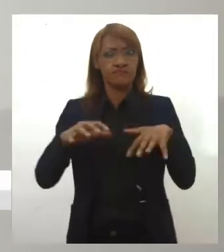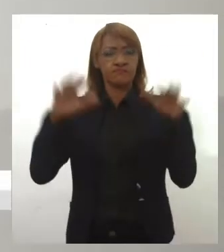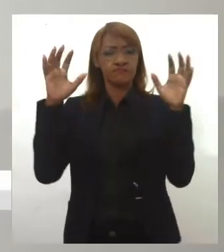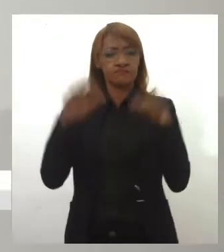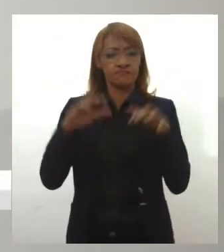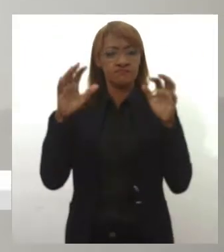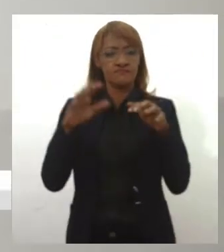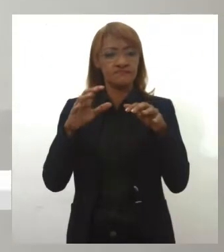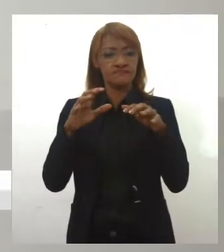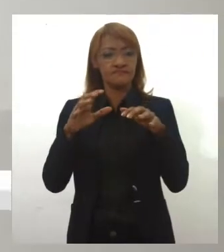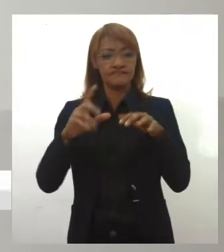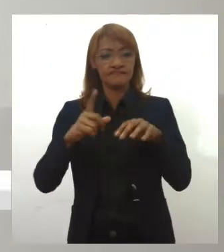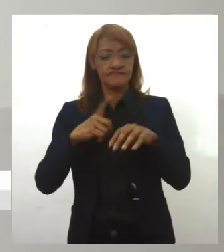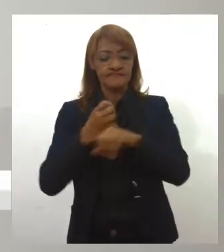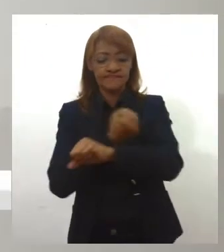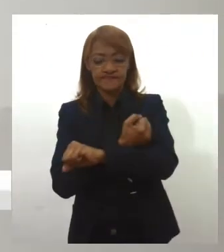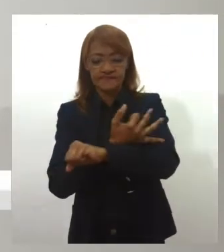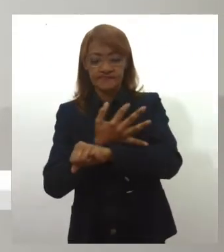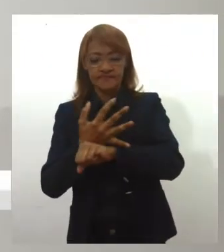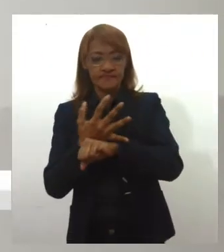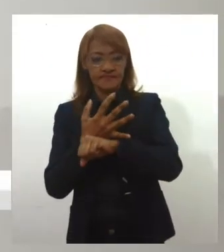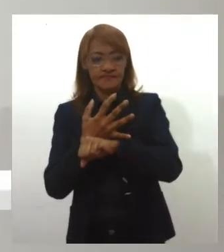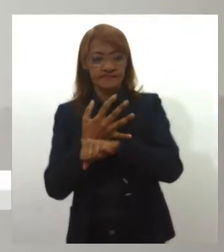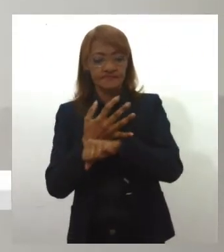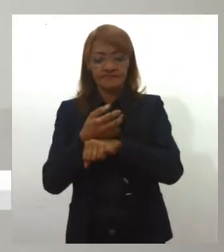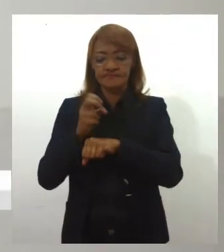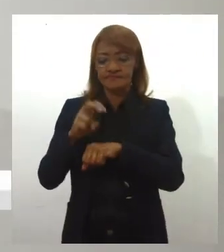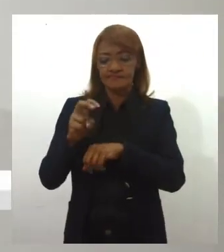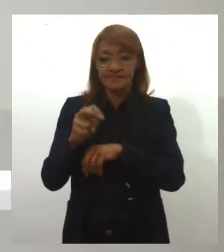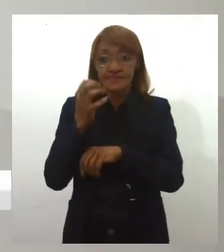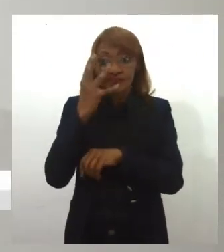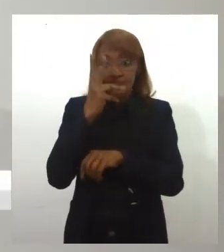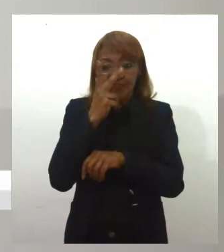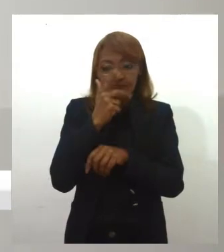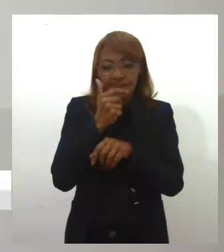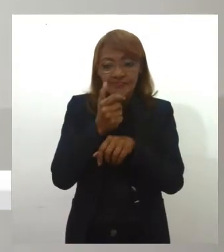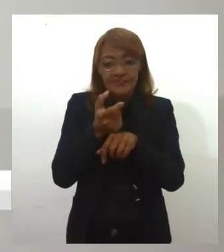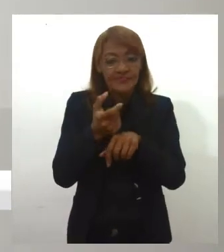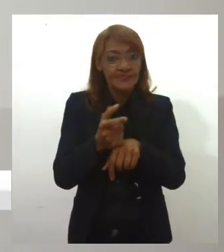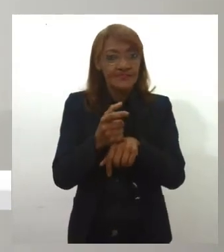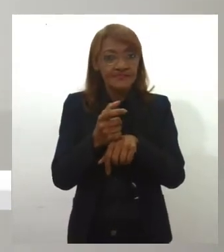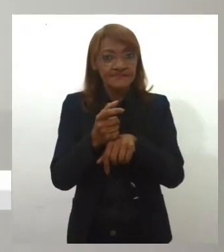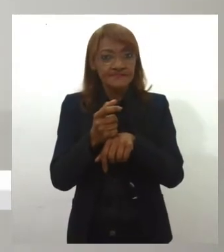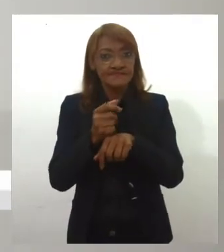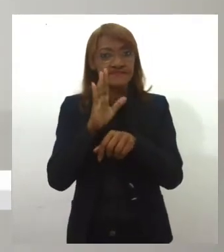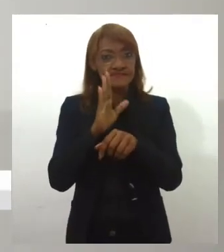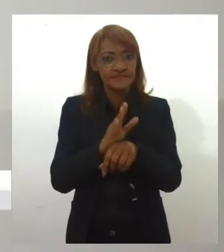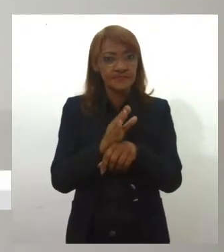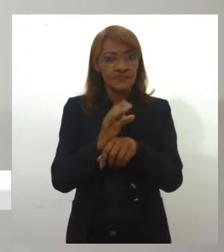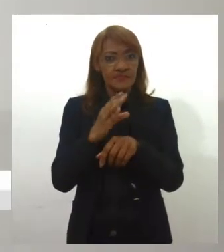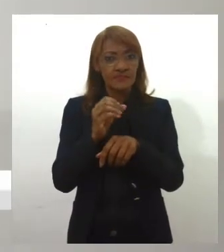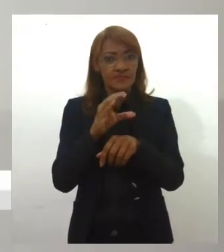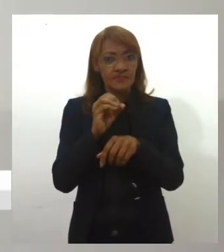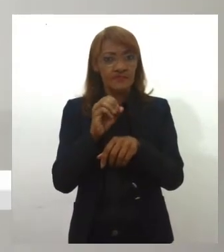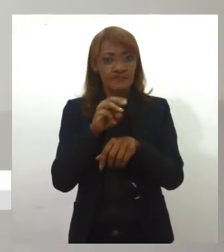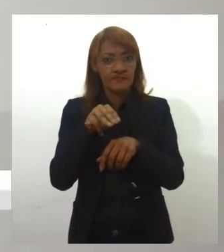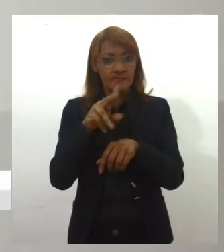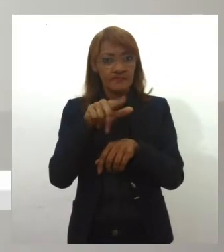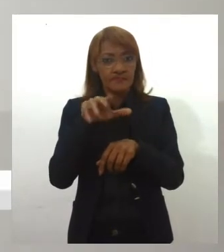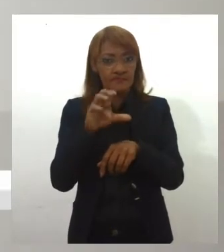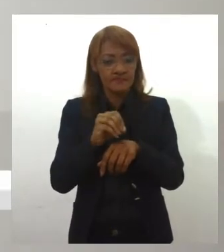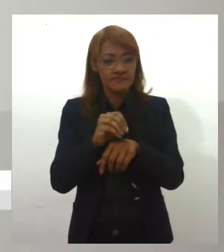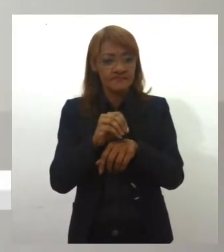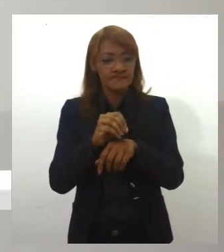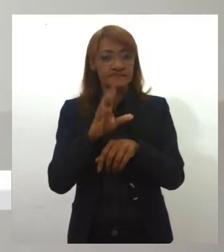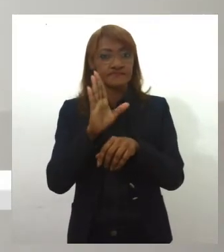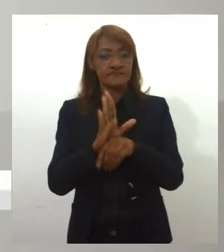jardim, tinham vários cogumelos no jardim. E aquela coisa linda, eu acho lindo o cogumelo. E aquele cogumelo virou uma matéria, um